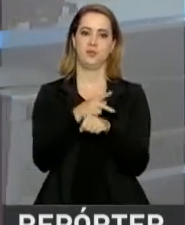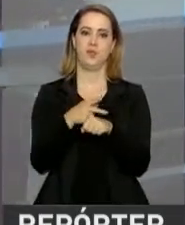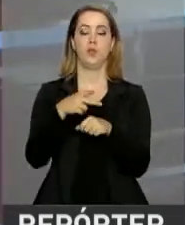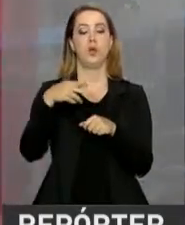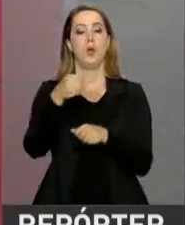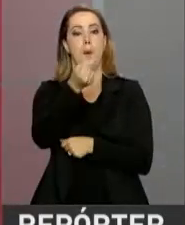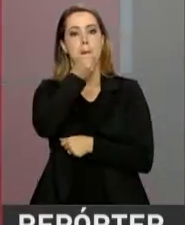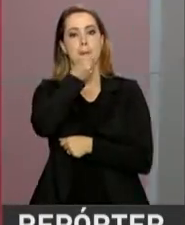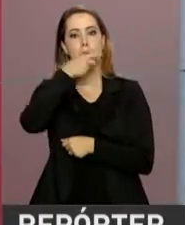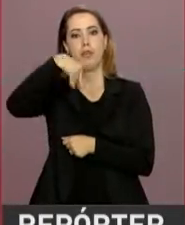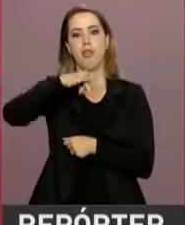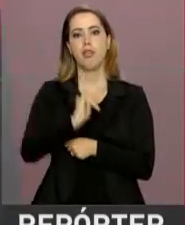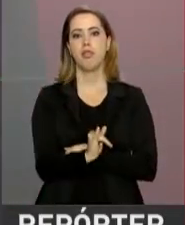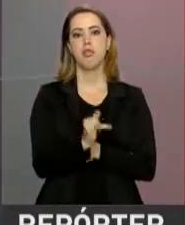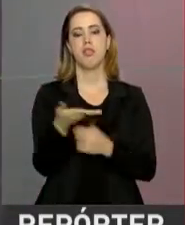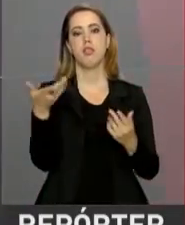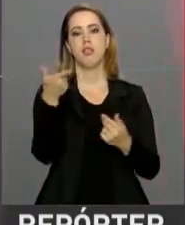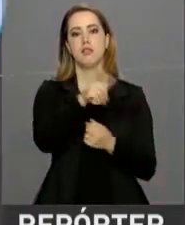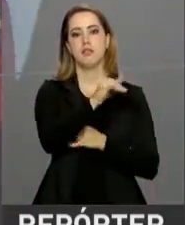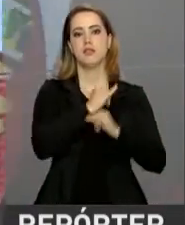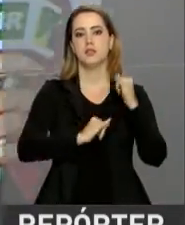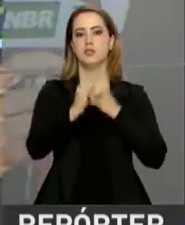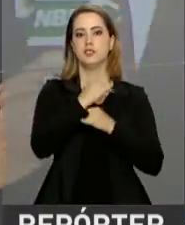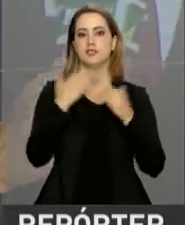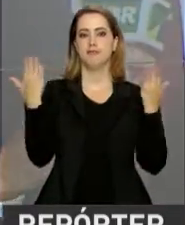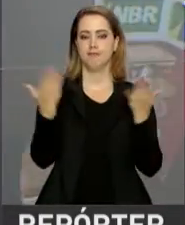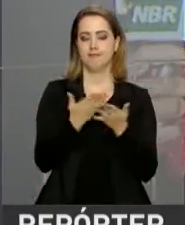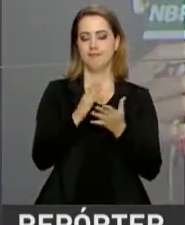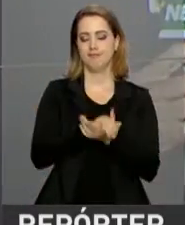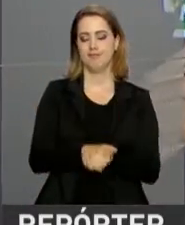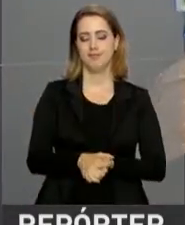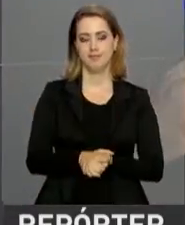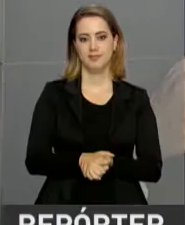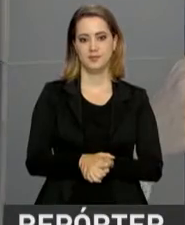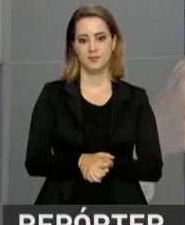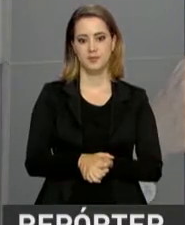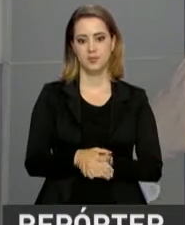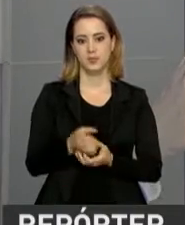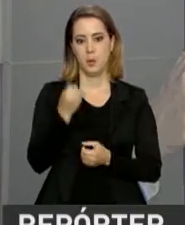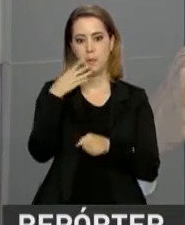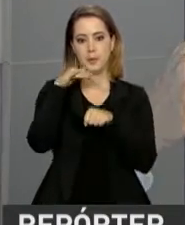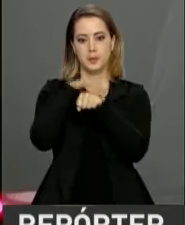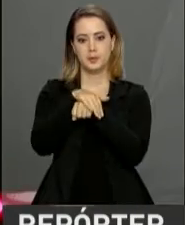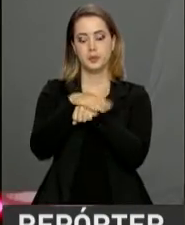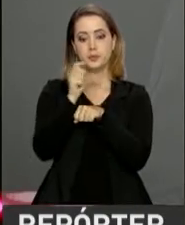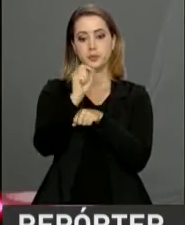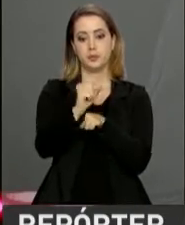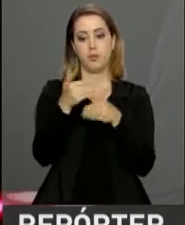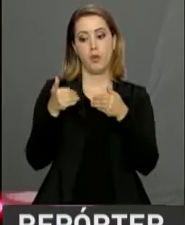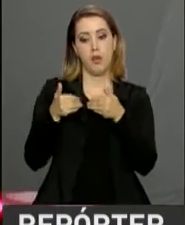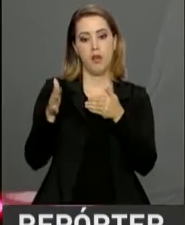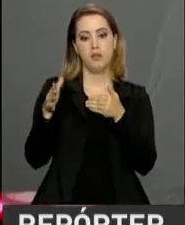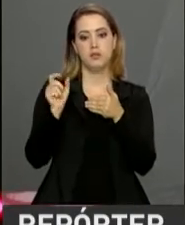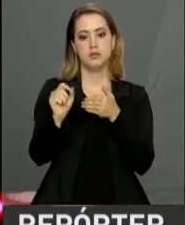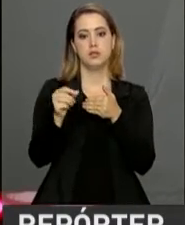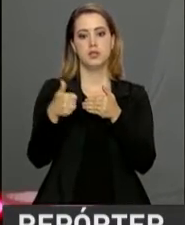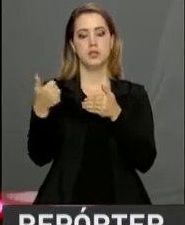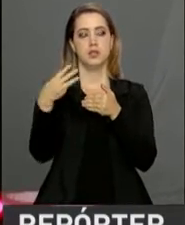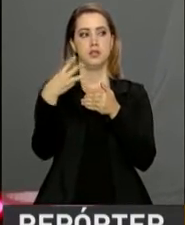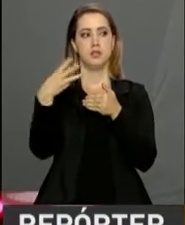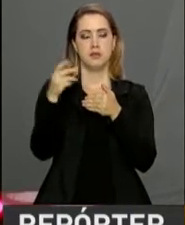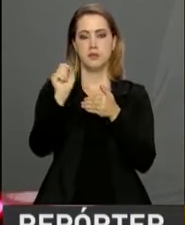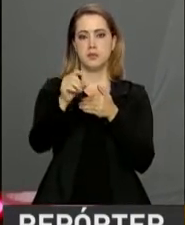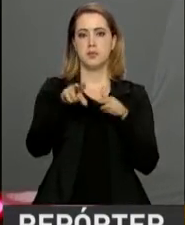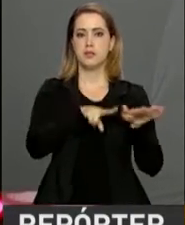pereira tem outras informações pra gente ao vivo boa noite e boa noite zé luís a abertura da 13ª semana